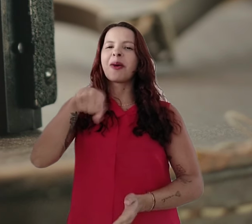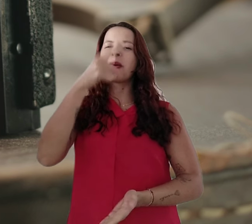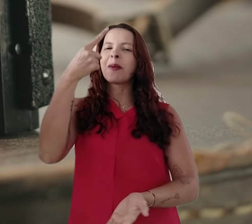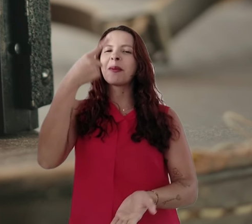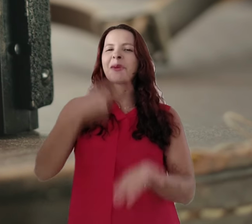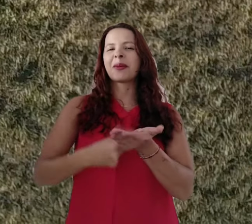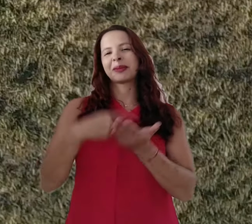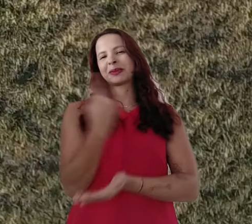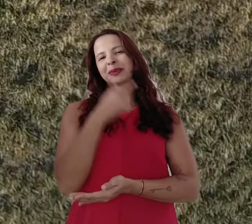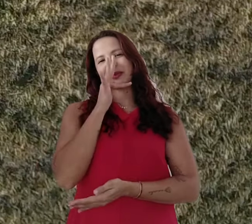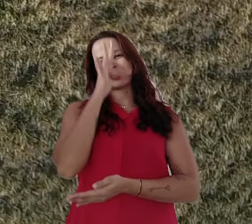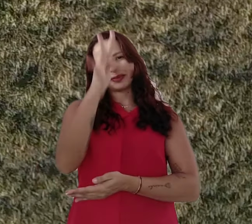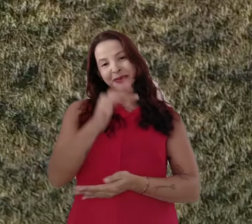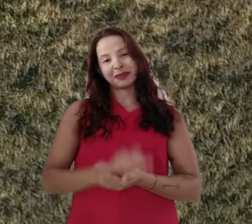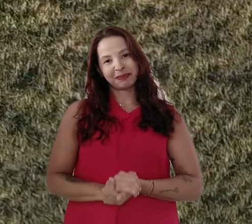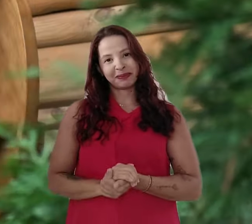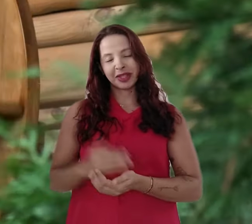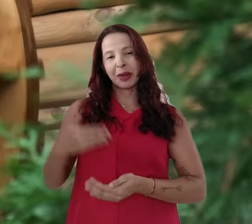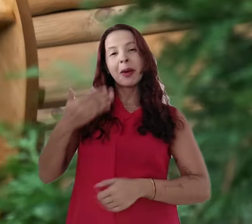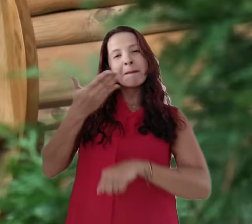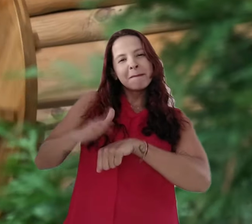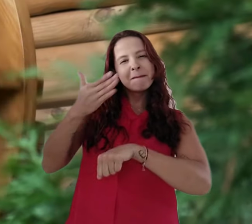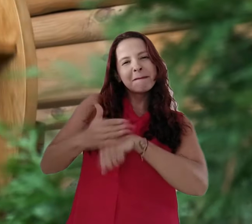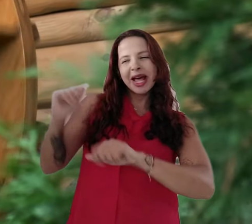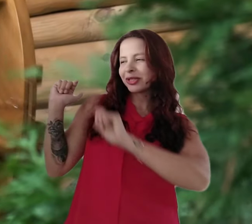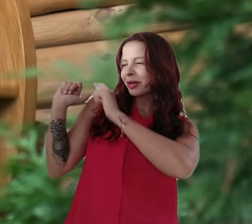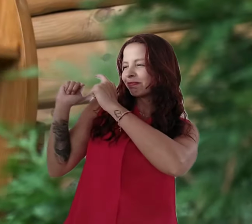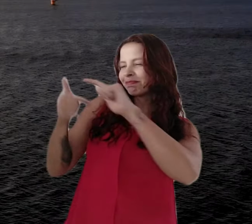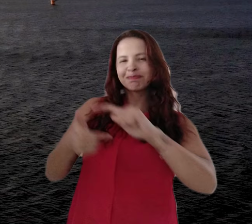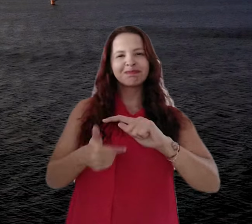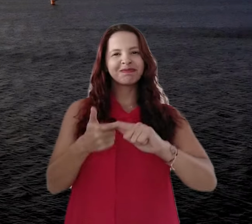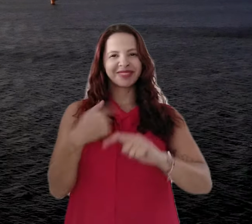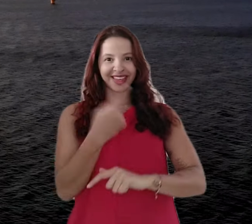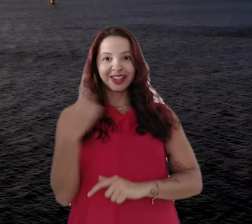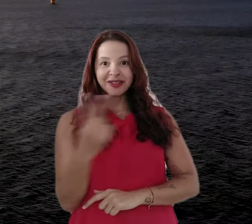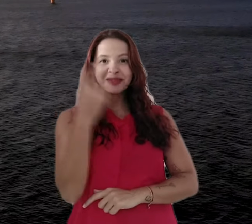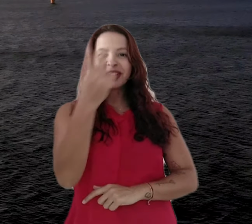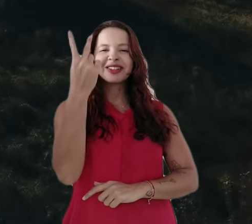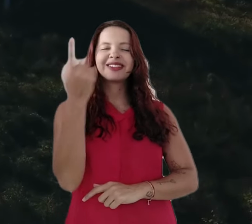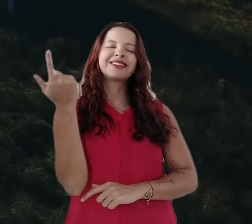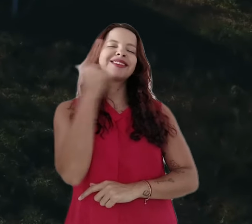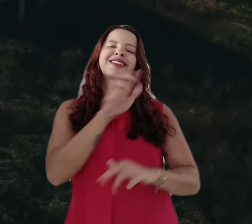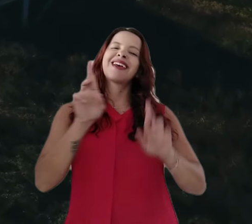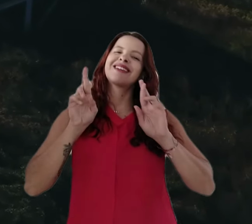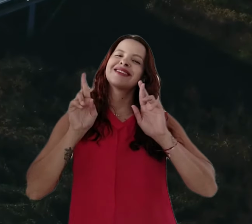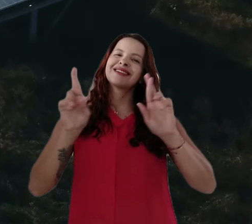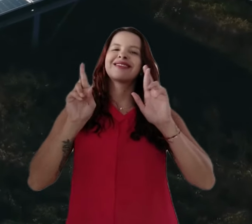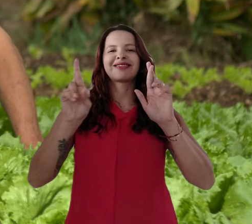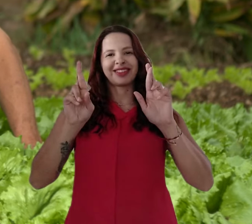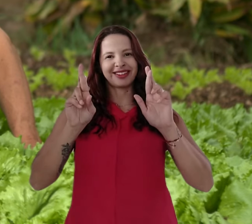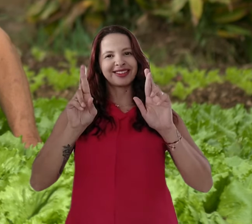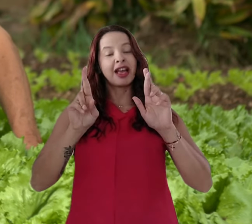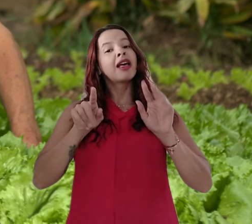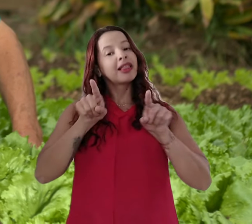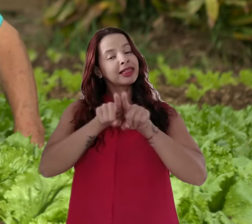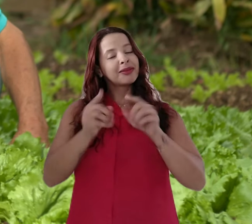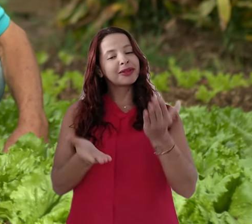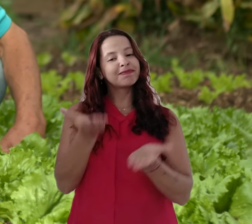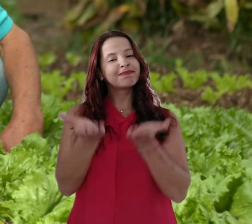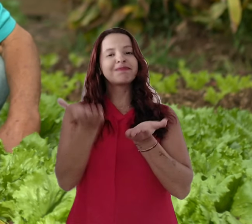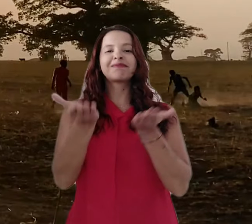com o futuro. A cada prática tradicional que valorizamos, plantamos sementes de esperança e equilíbrio